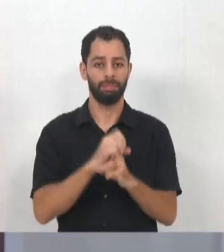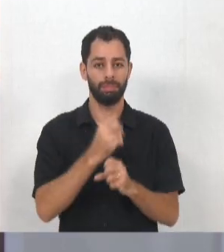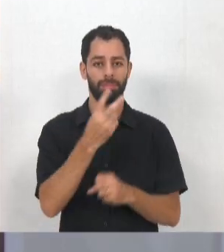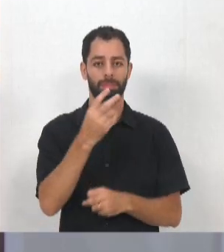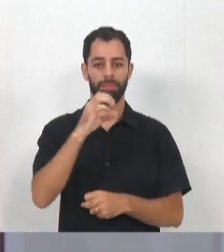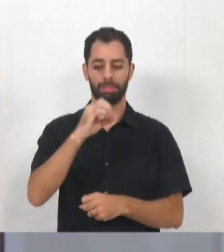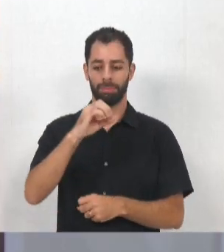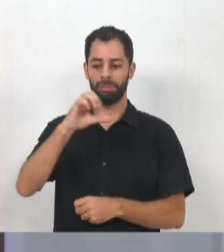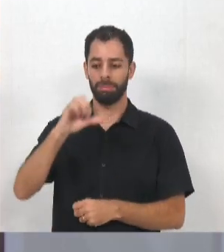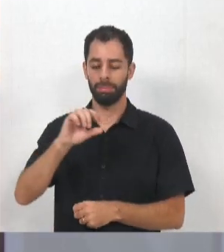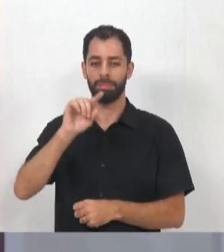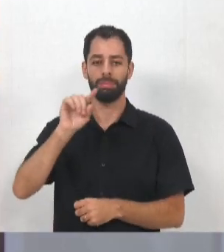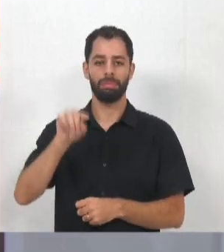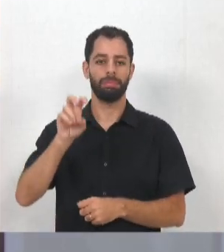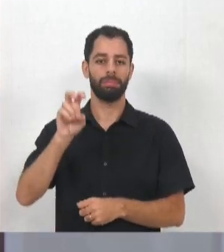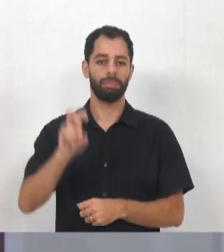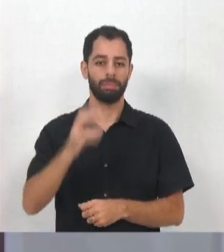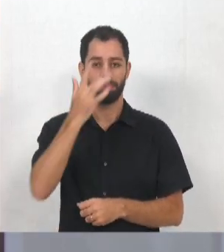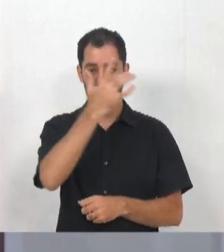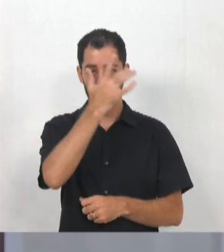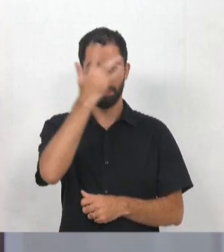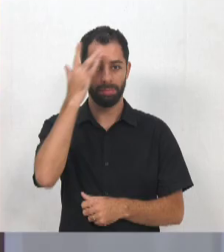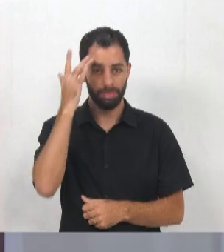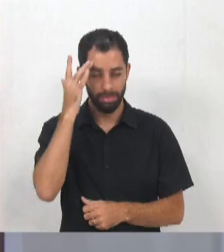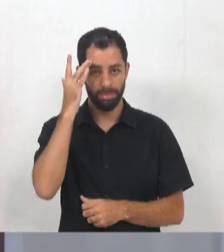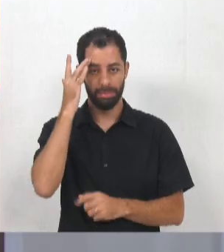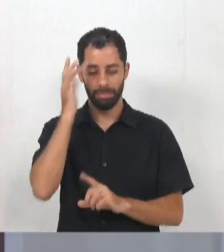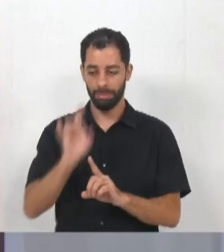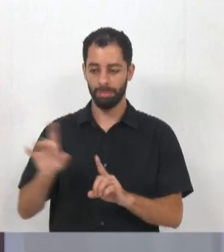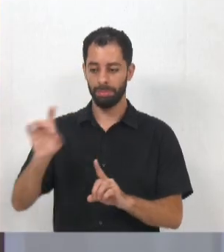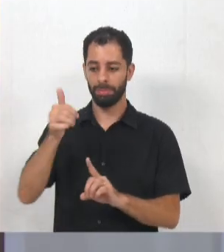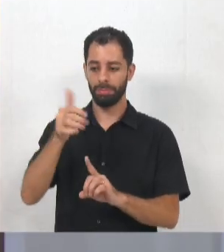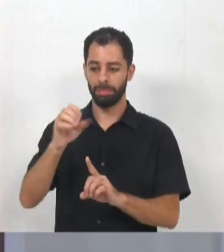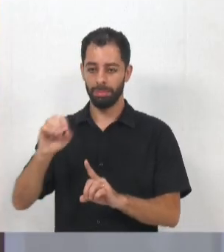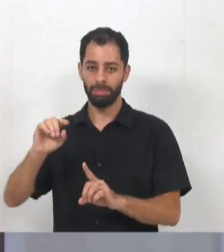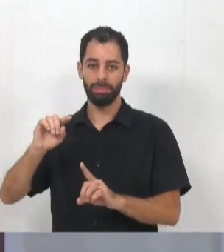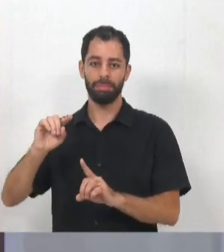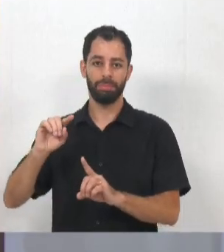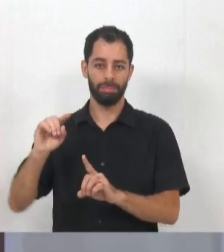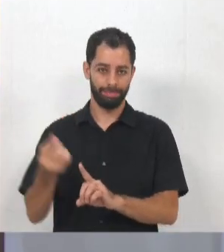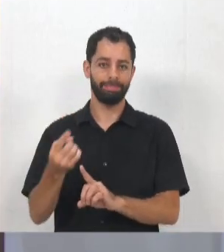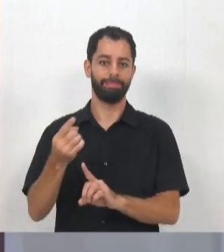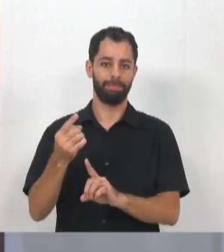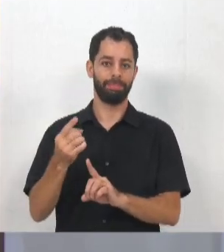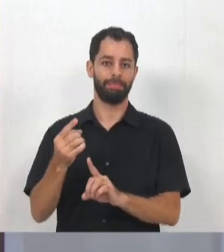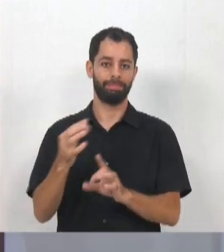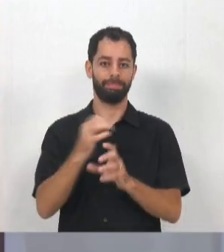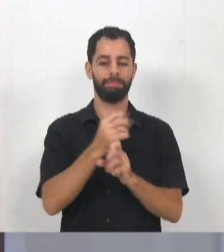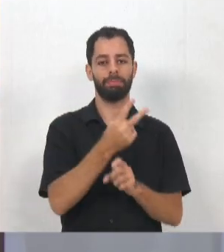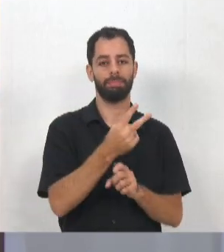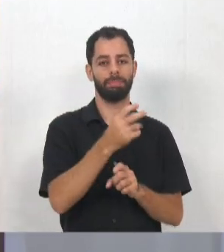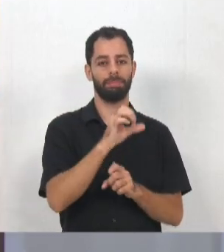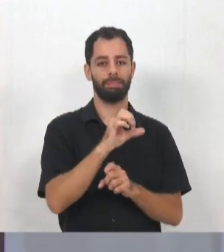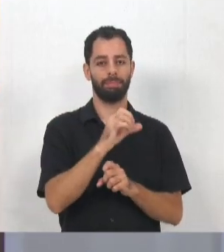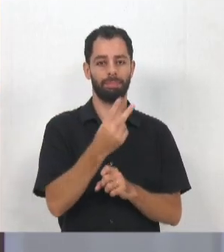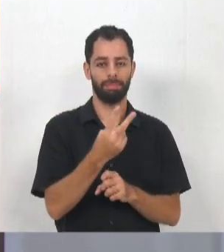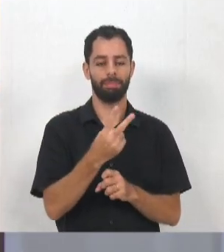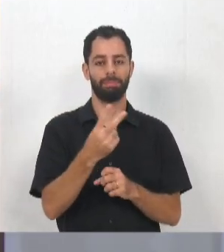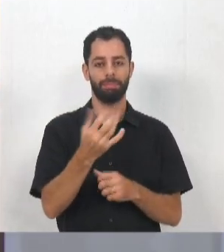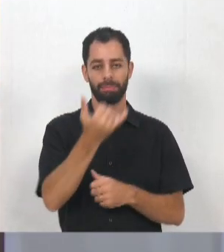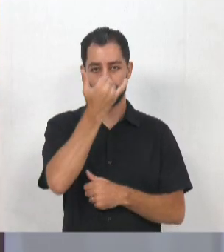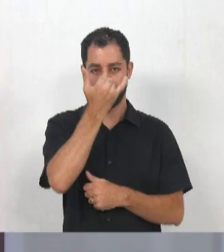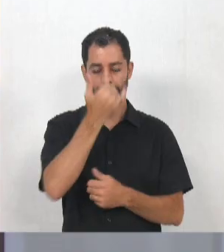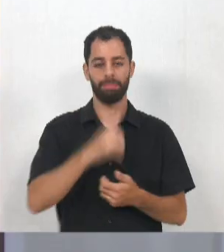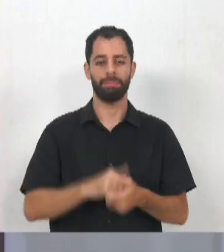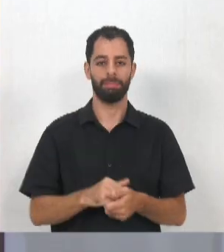209,5 vítimas por 100 mil crianças e adolescentes nessa faixa etária. No primeiro semestre de 2021,